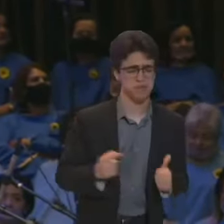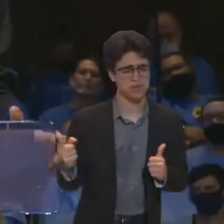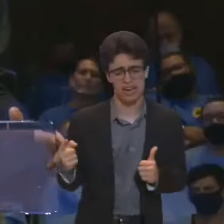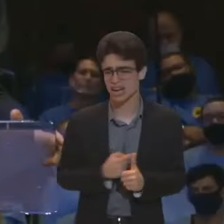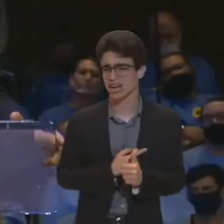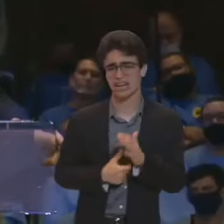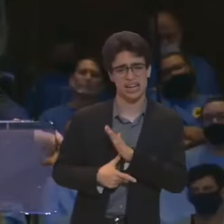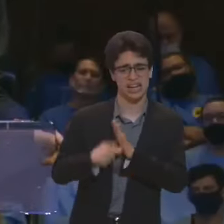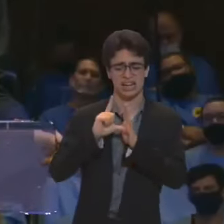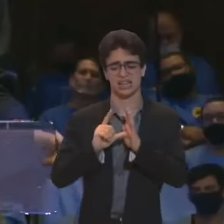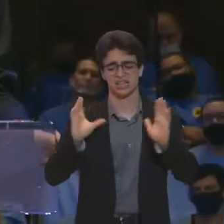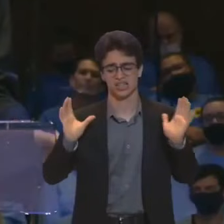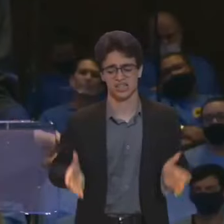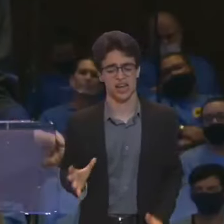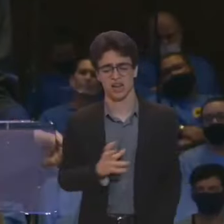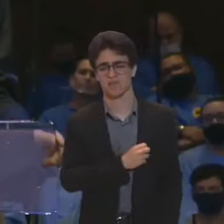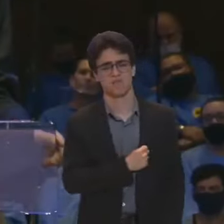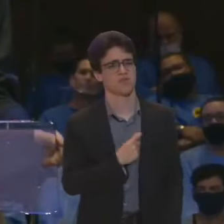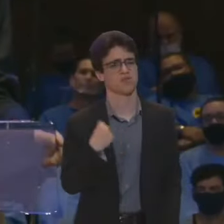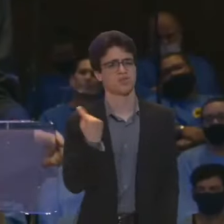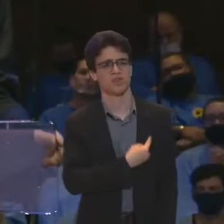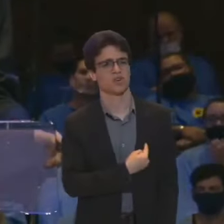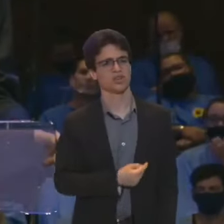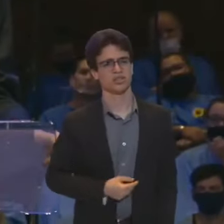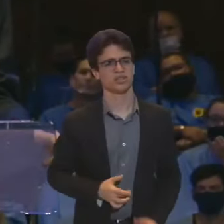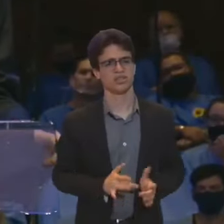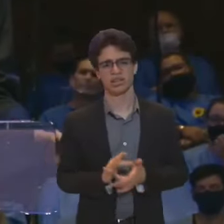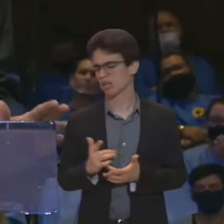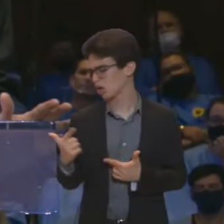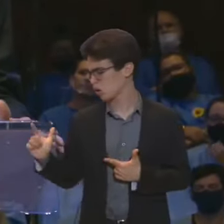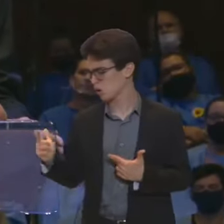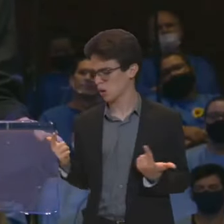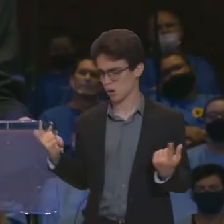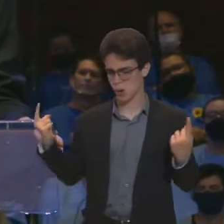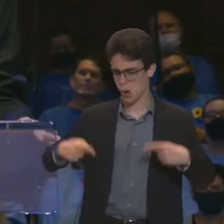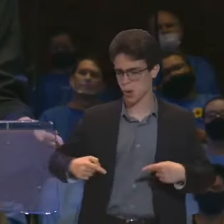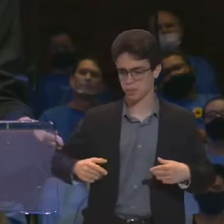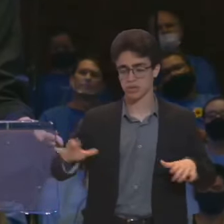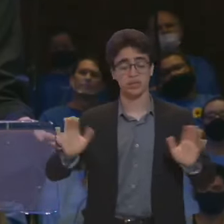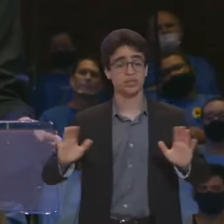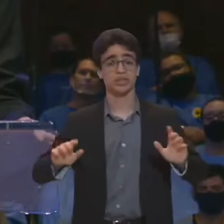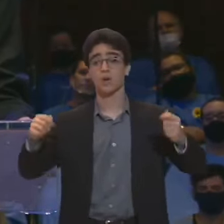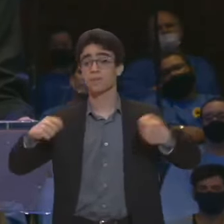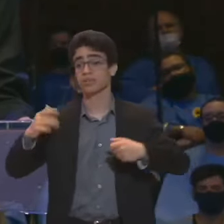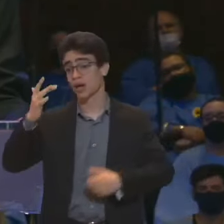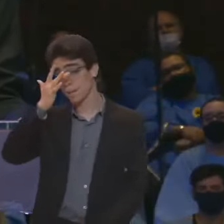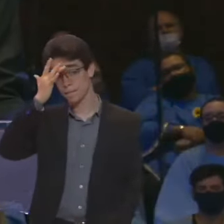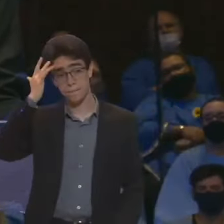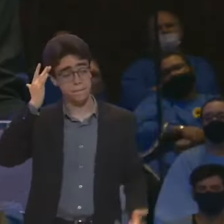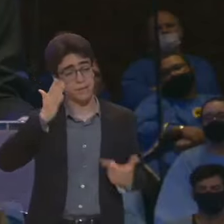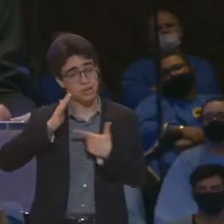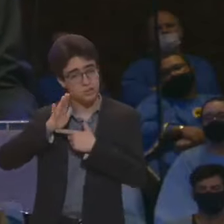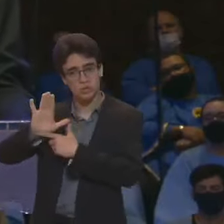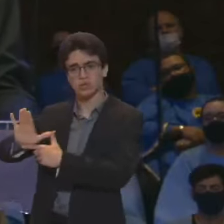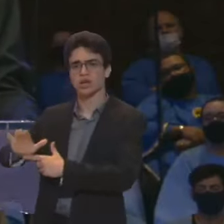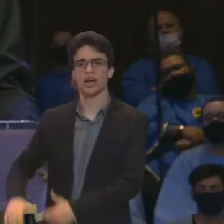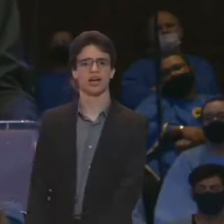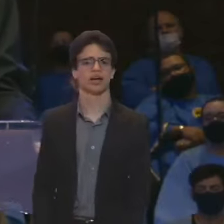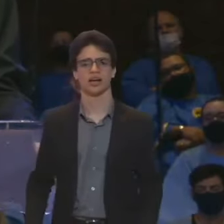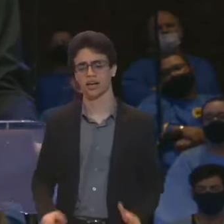Deus não precisa de competidores, Deus precisa de cooperadores. Os